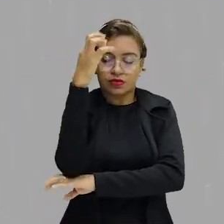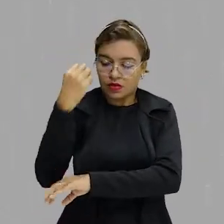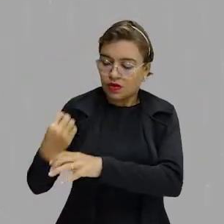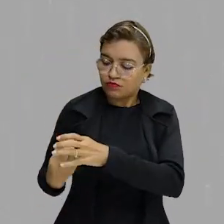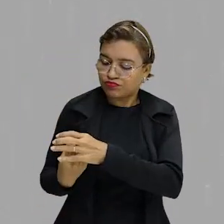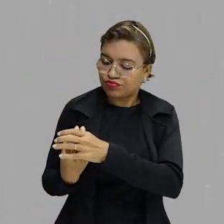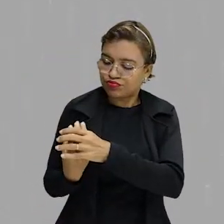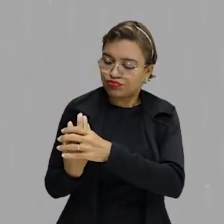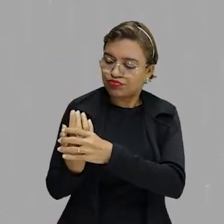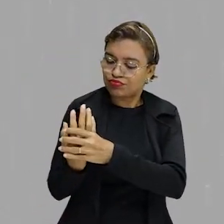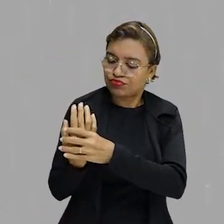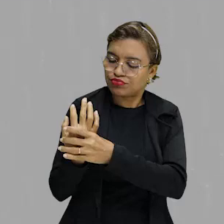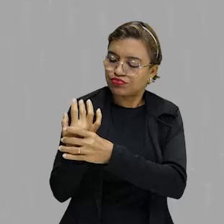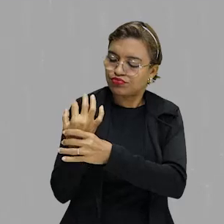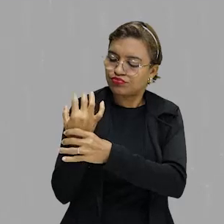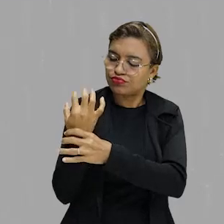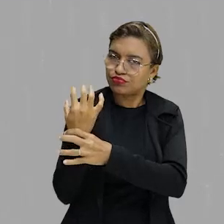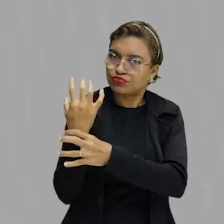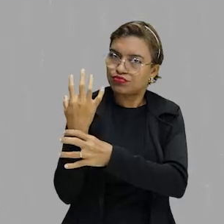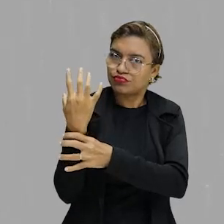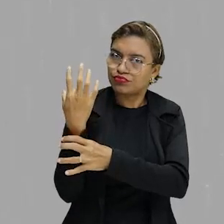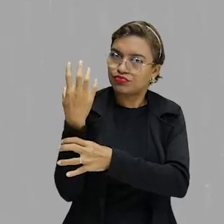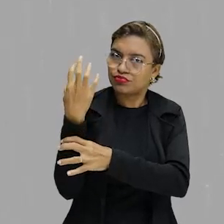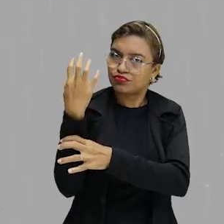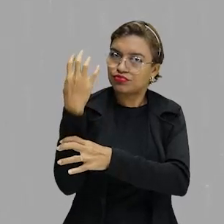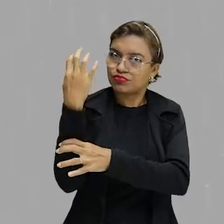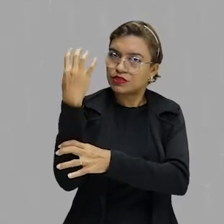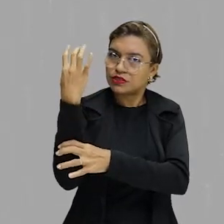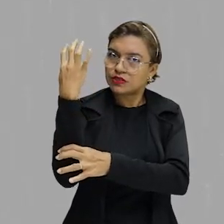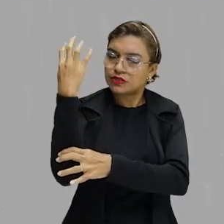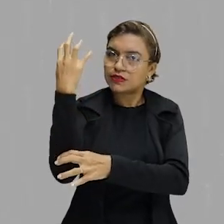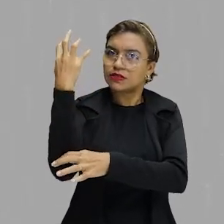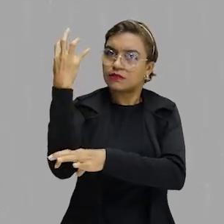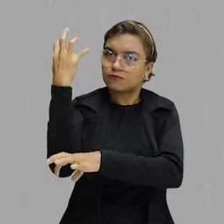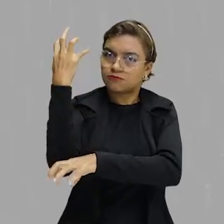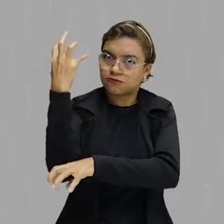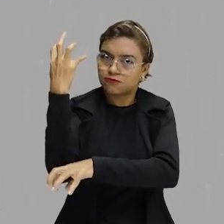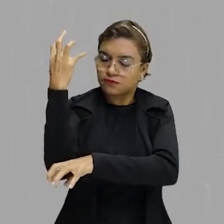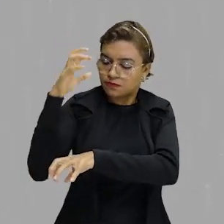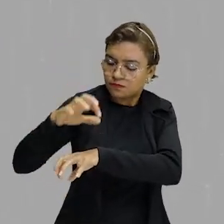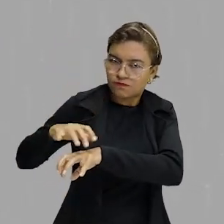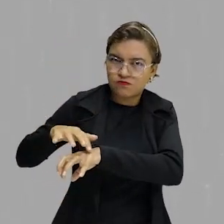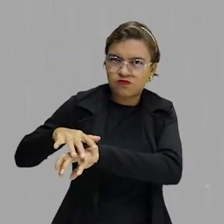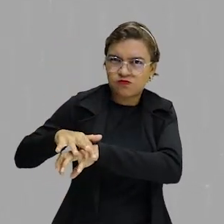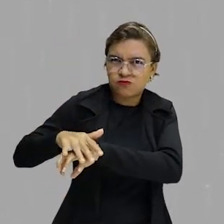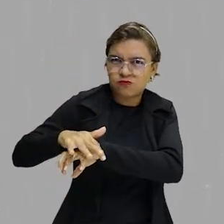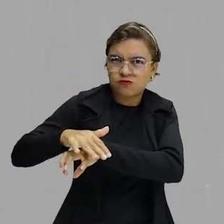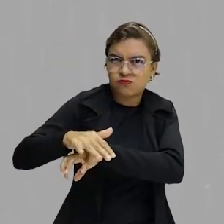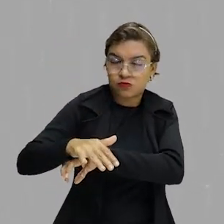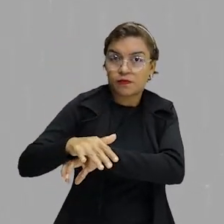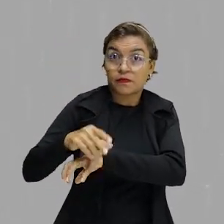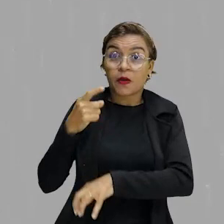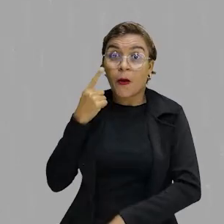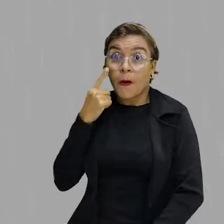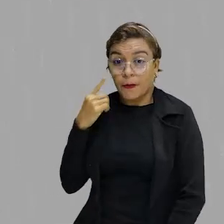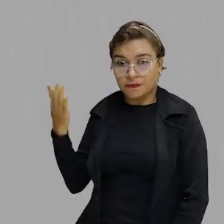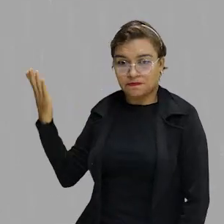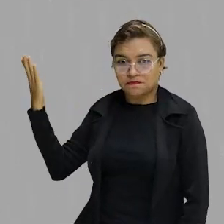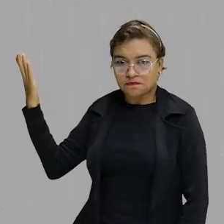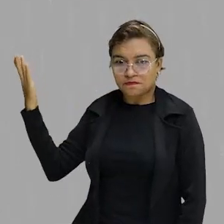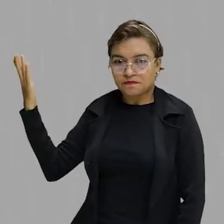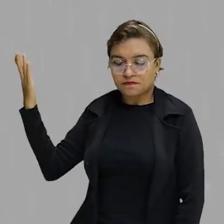crescer, elas vão erodindo essas rochas pouco a pouco. Então, quando tu tem uma raiz, por exemplo, como a gente pode perceber bem aqui nessa